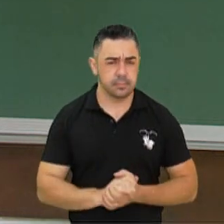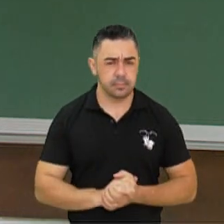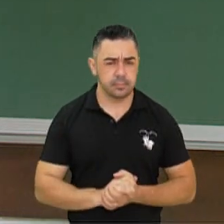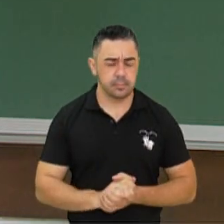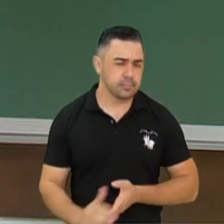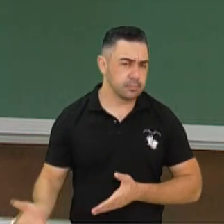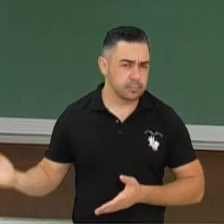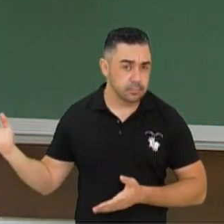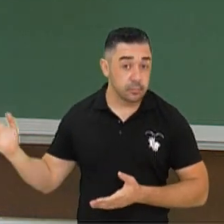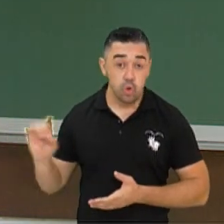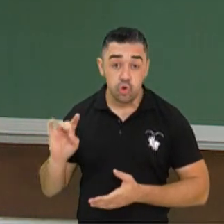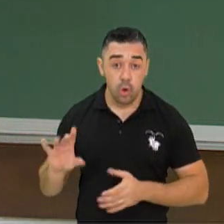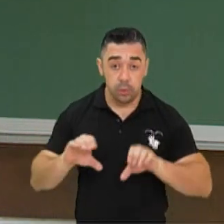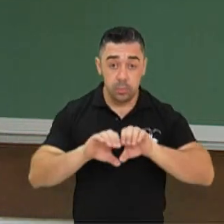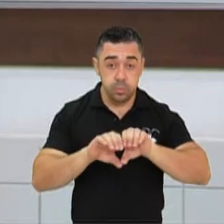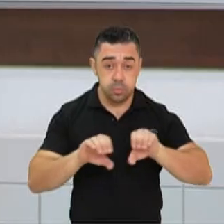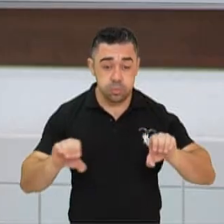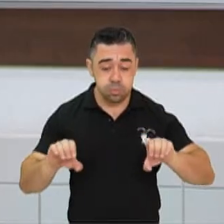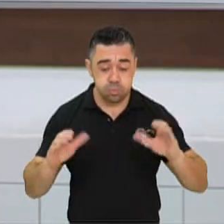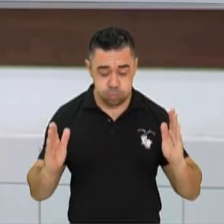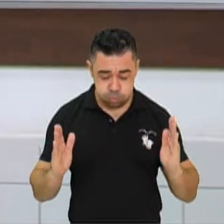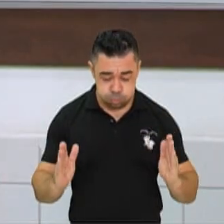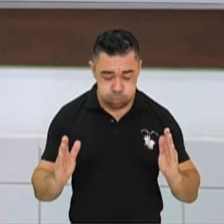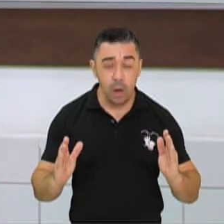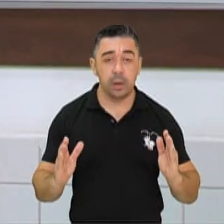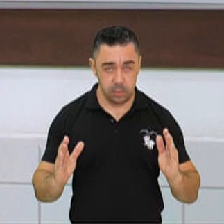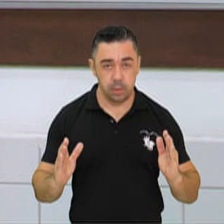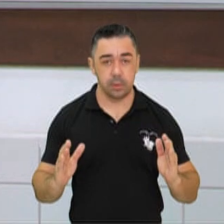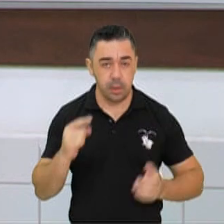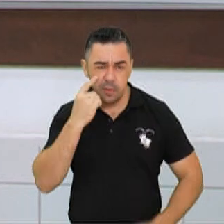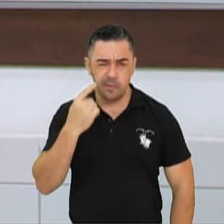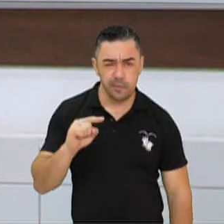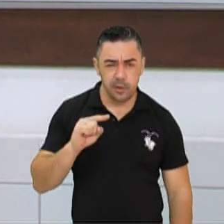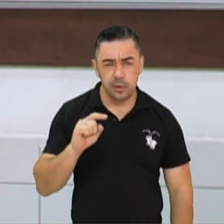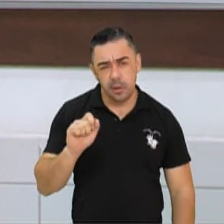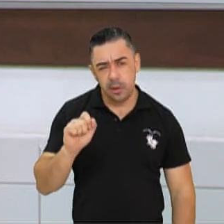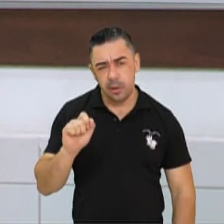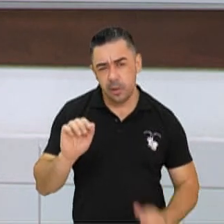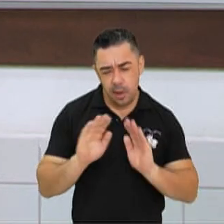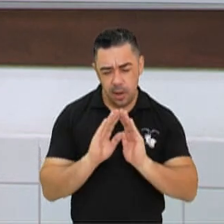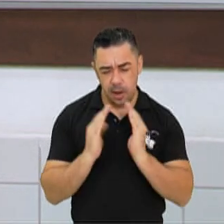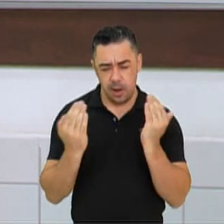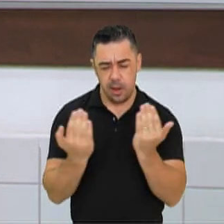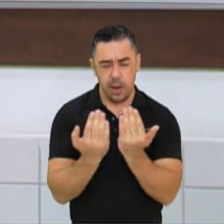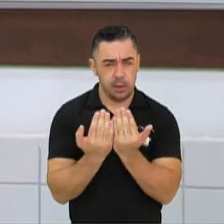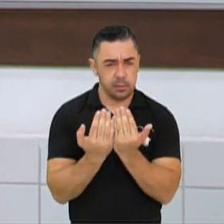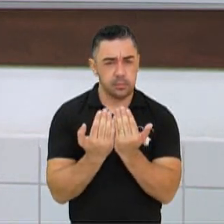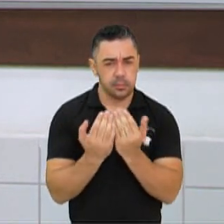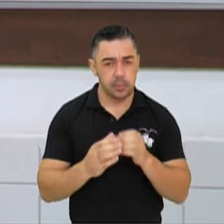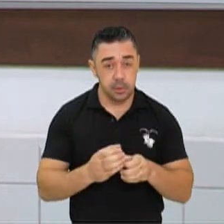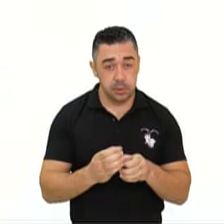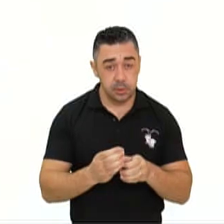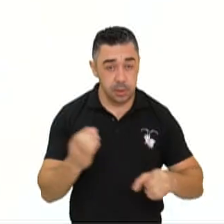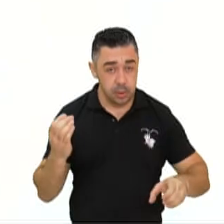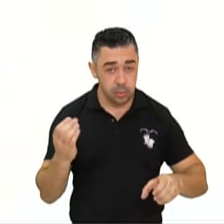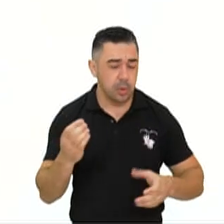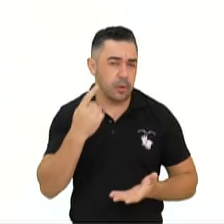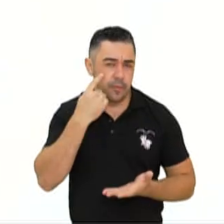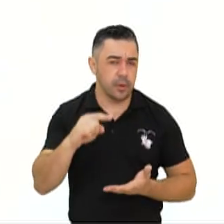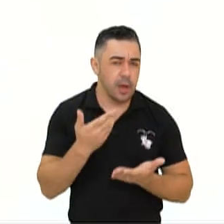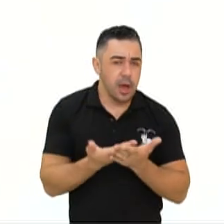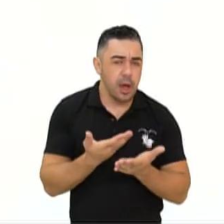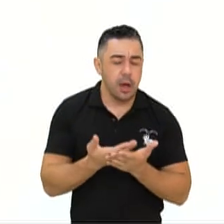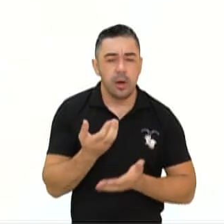de um cilindro. Nós vimos aí o que é a área lateral de um cilindro. Para a aula de hoje, nós vamos ver o que é